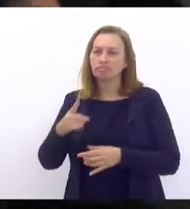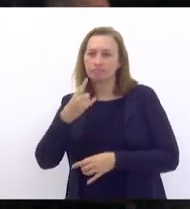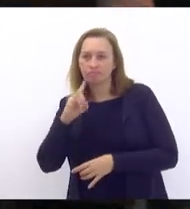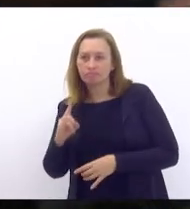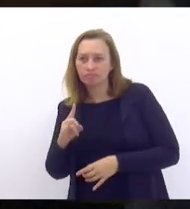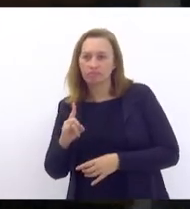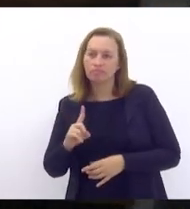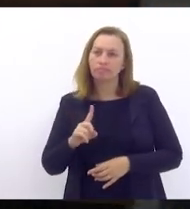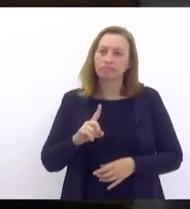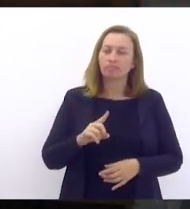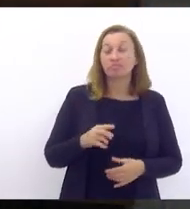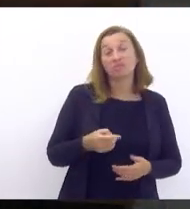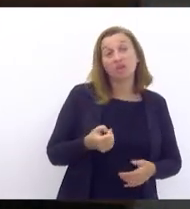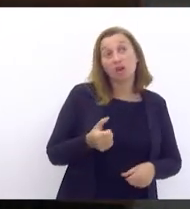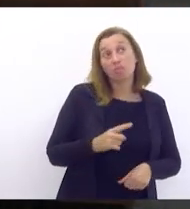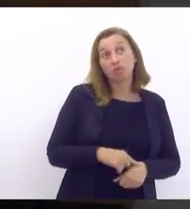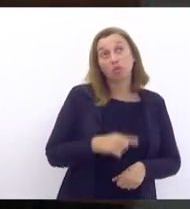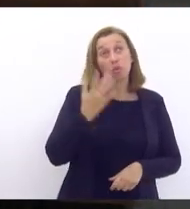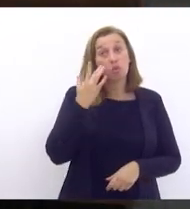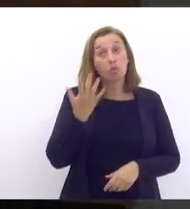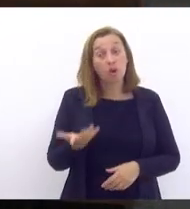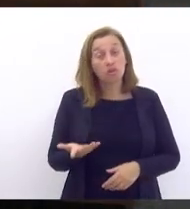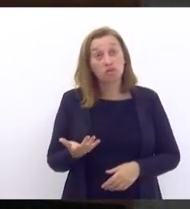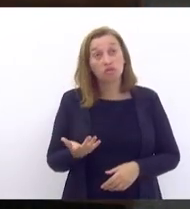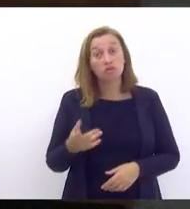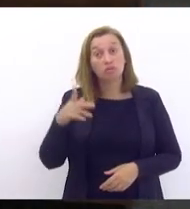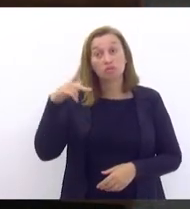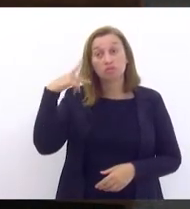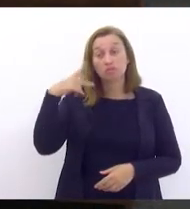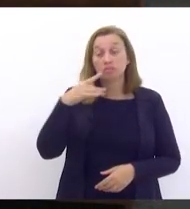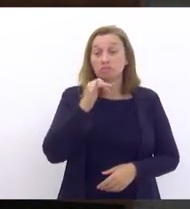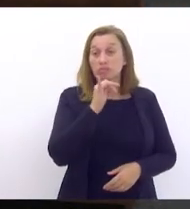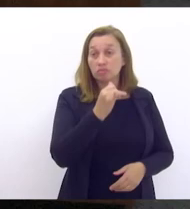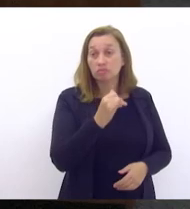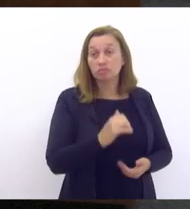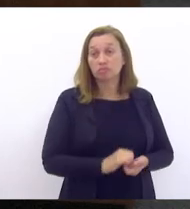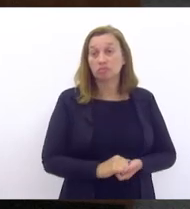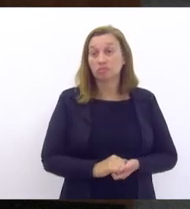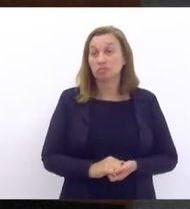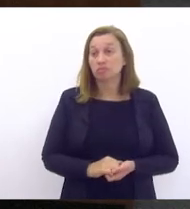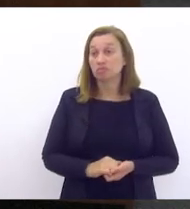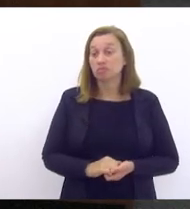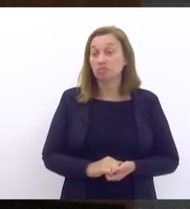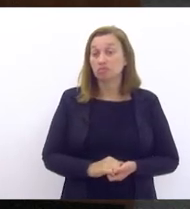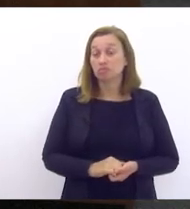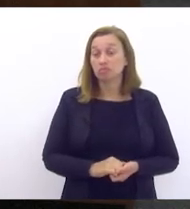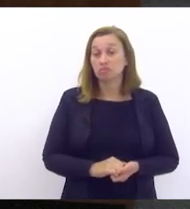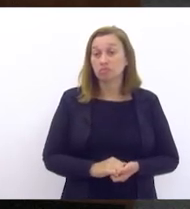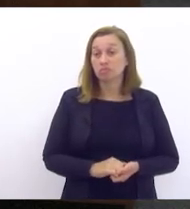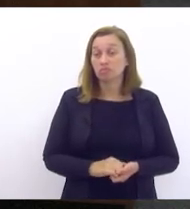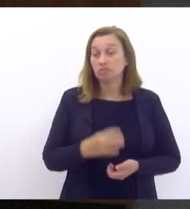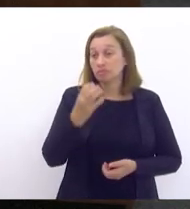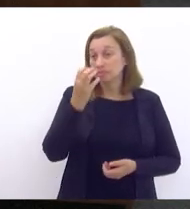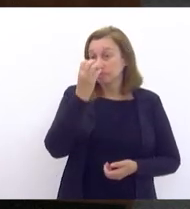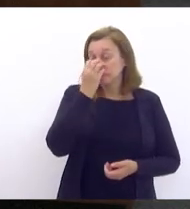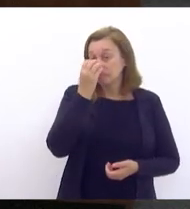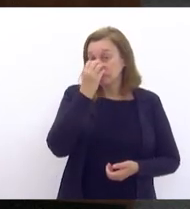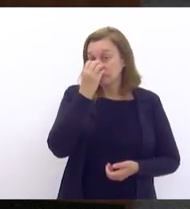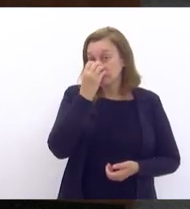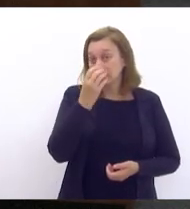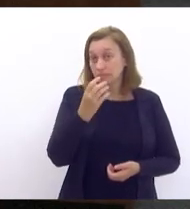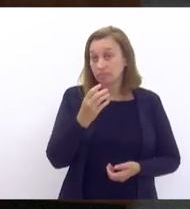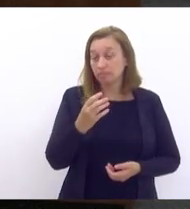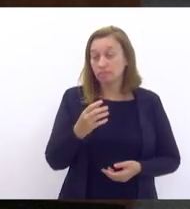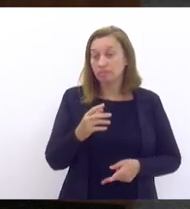Daqui a pouco, eu acho que o parlamento fluminense ele vai virar chacota na boca